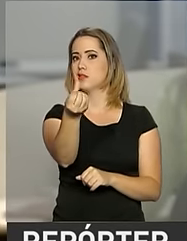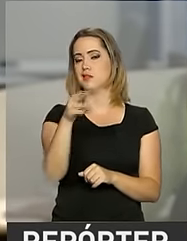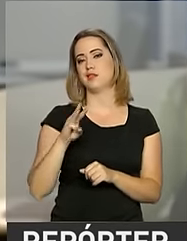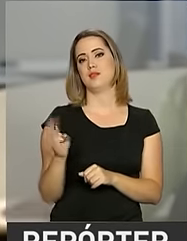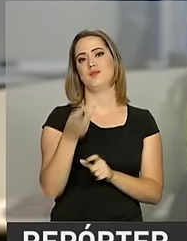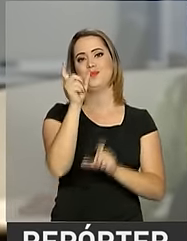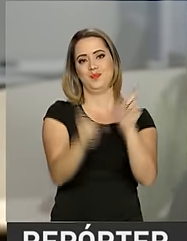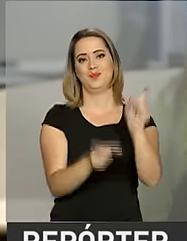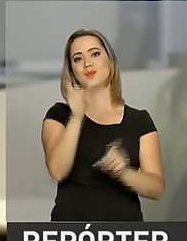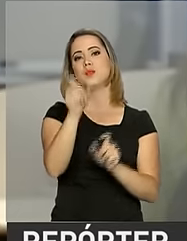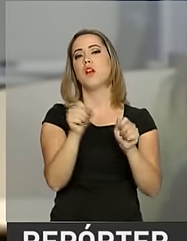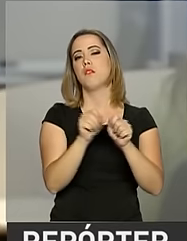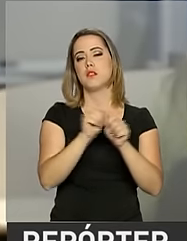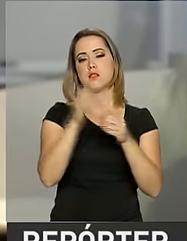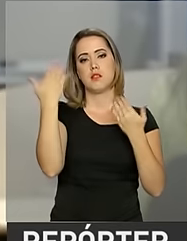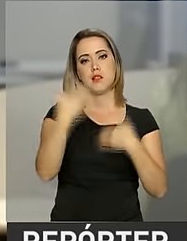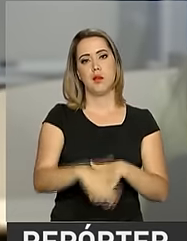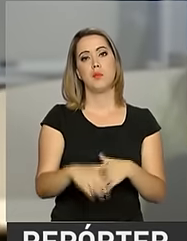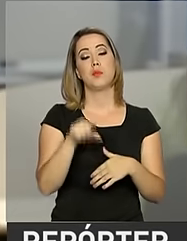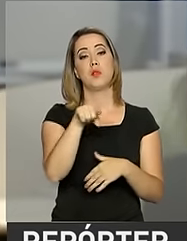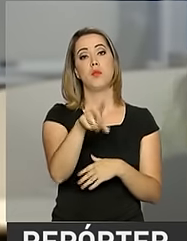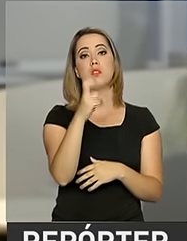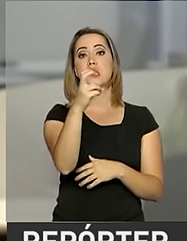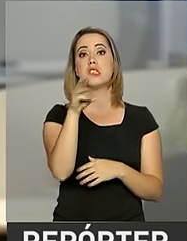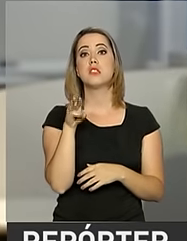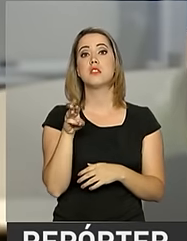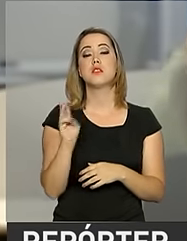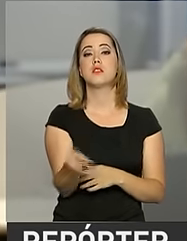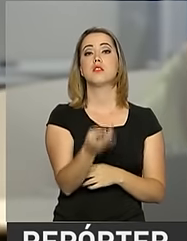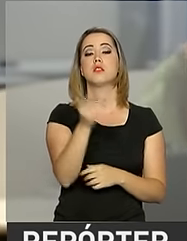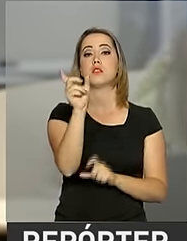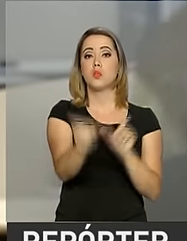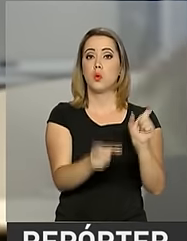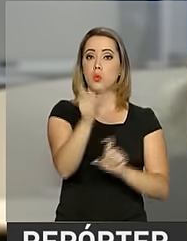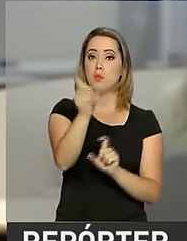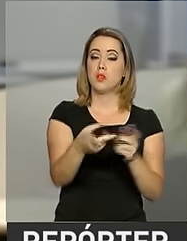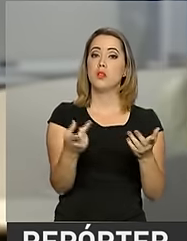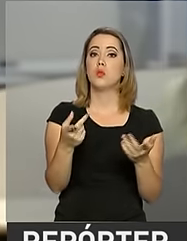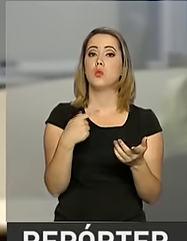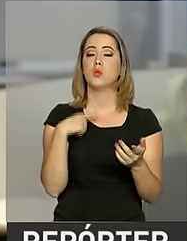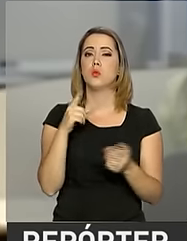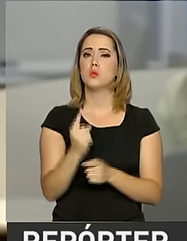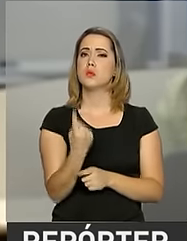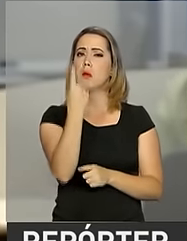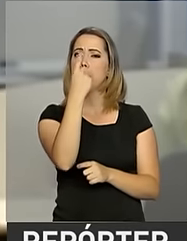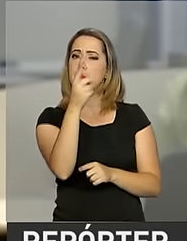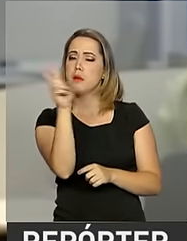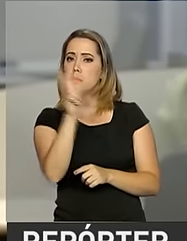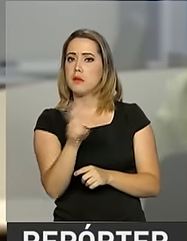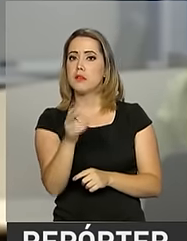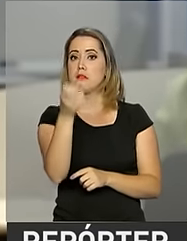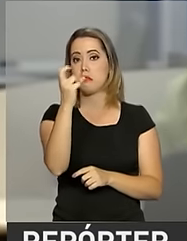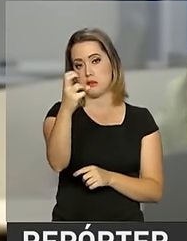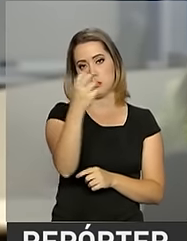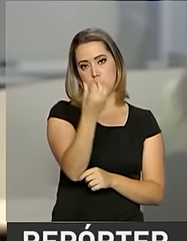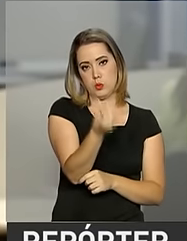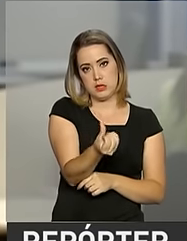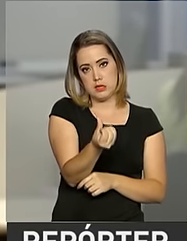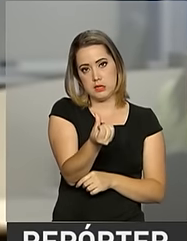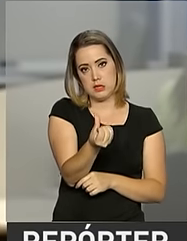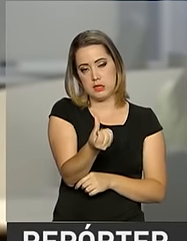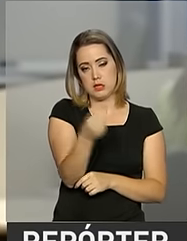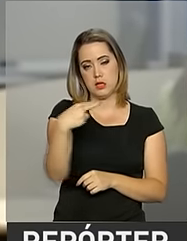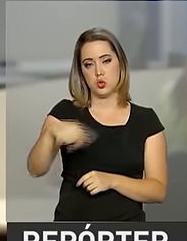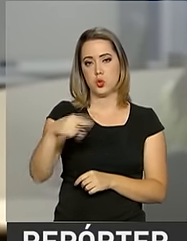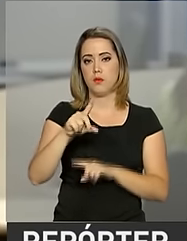candidatos fizeram o Enem 2016. Destes, 5 milhões e 800 mil realizaram as provas na primeira edição, nos dias 5 e 6 de novembro,